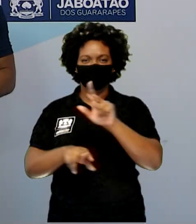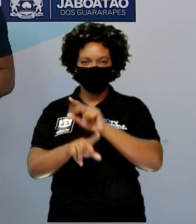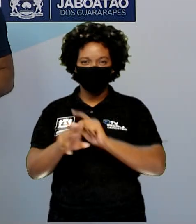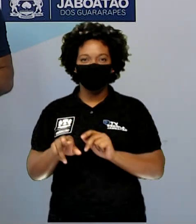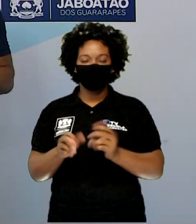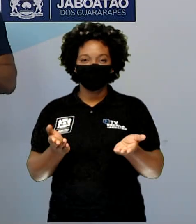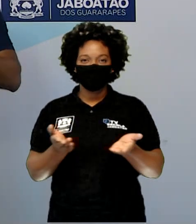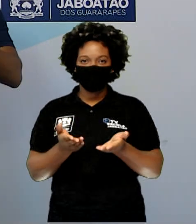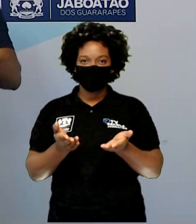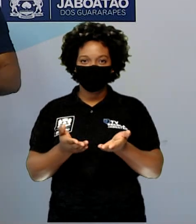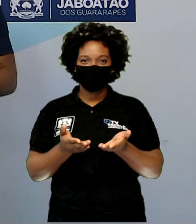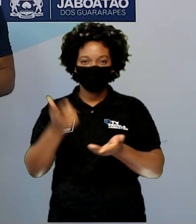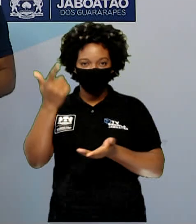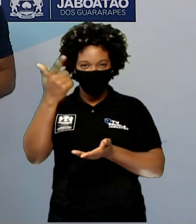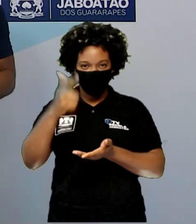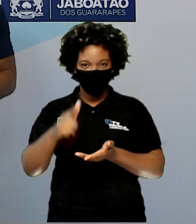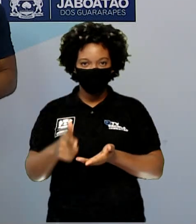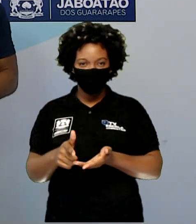para a nossa revisão.